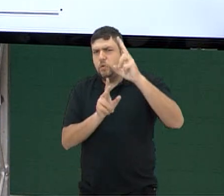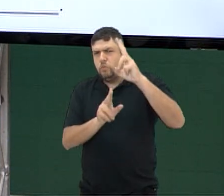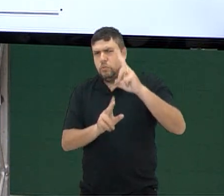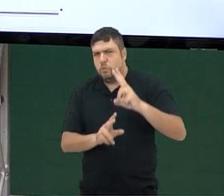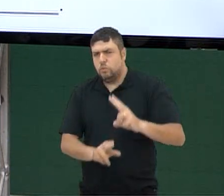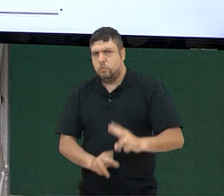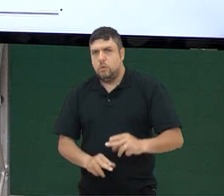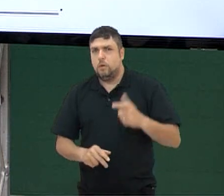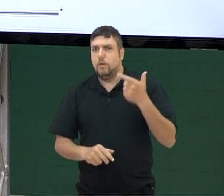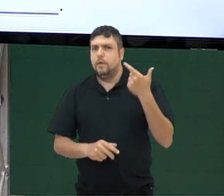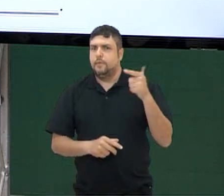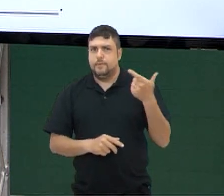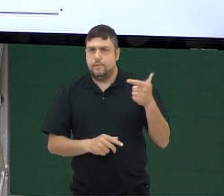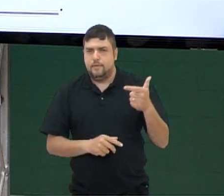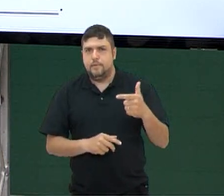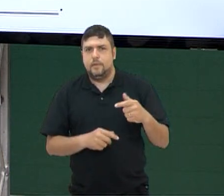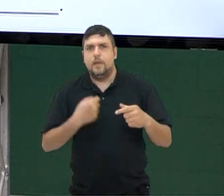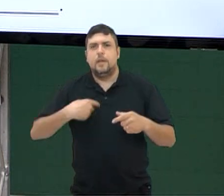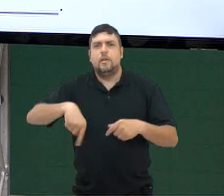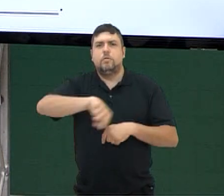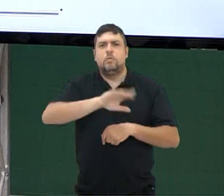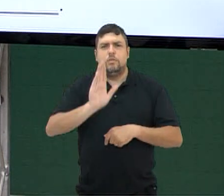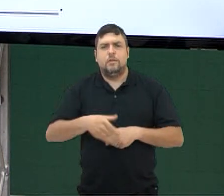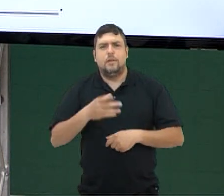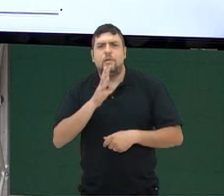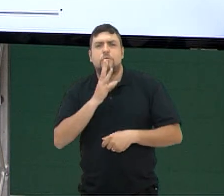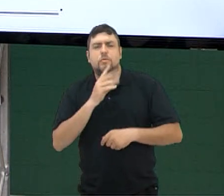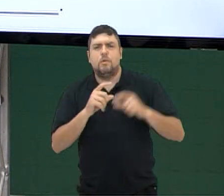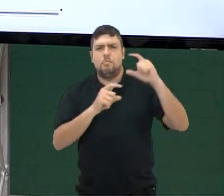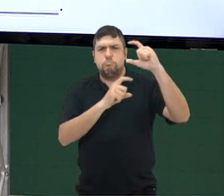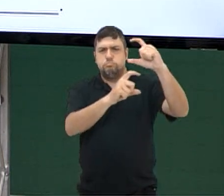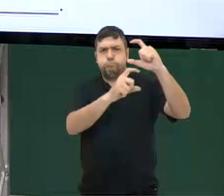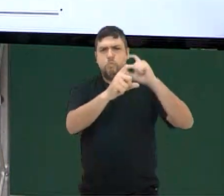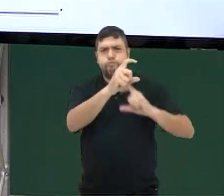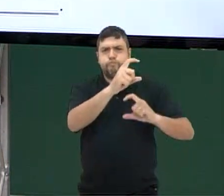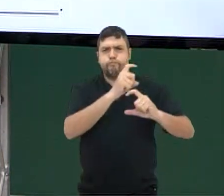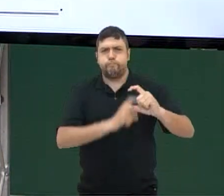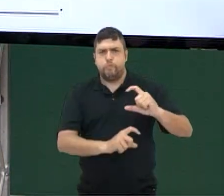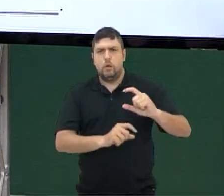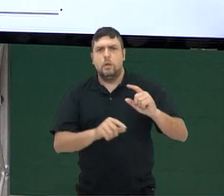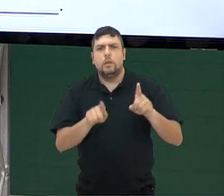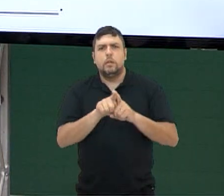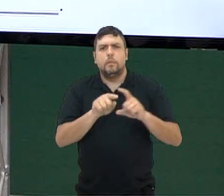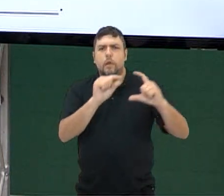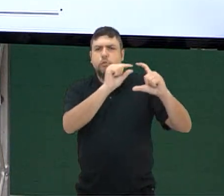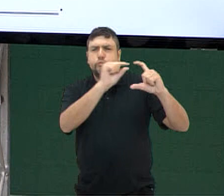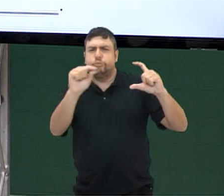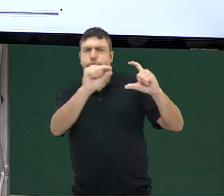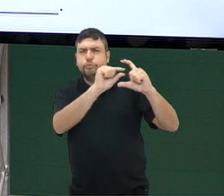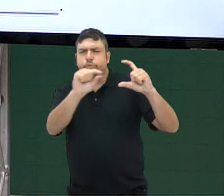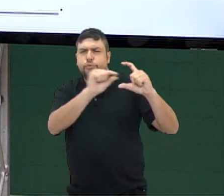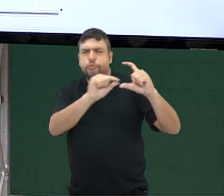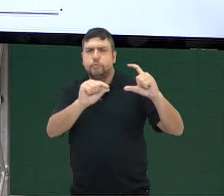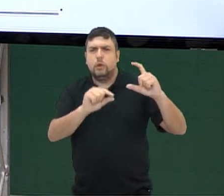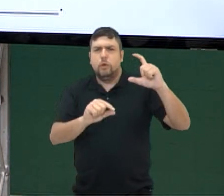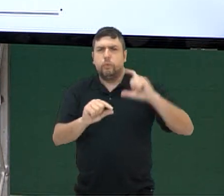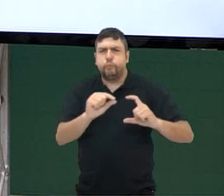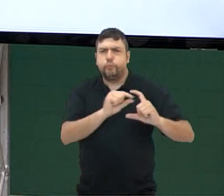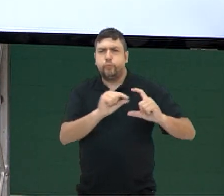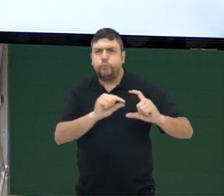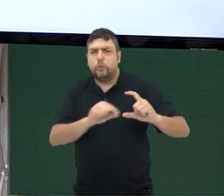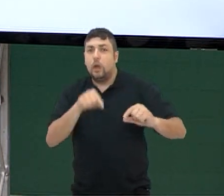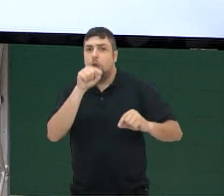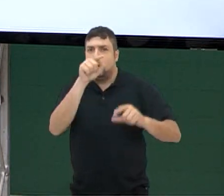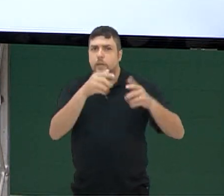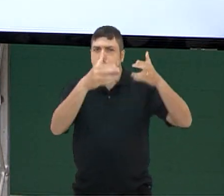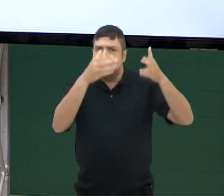bem, conforme a gente já conhecido, com estrofes, rimas todas bonitinhas, né? Os versinhos, os estrofes, esse aqui quebra com tudo isso. Então